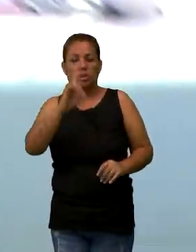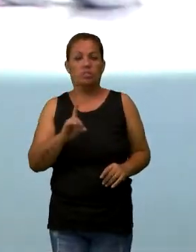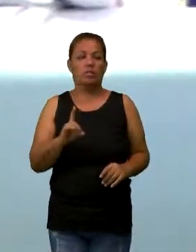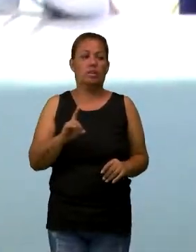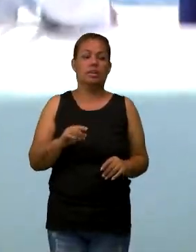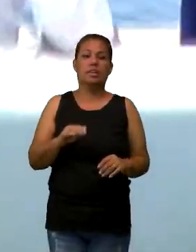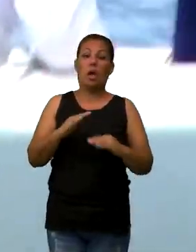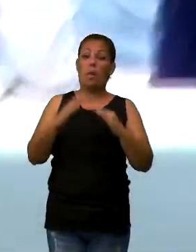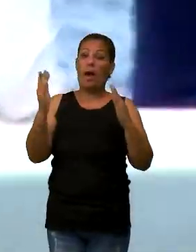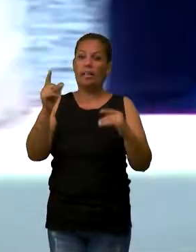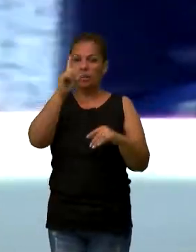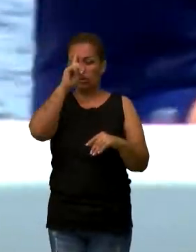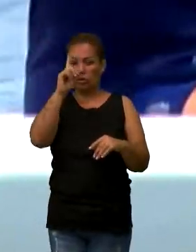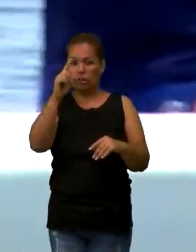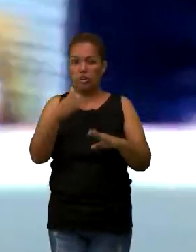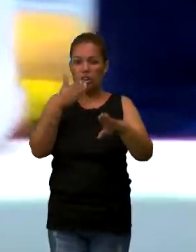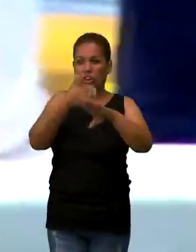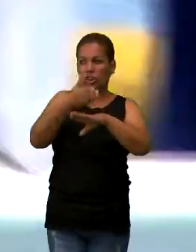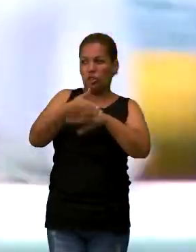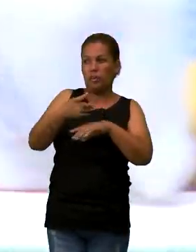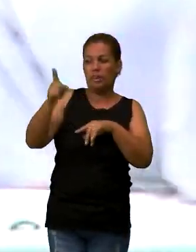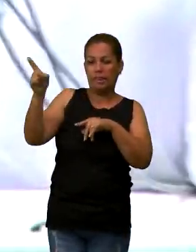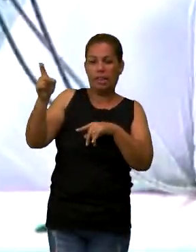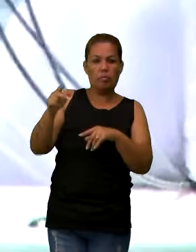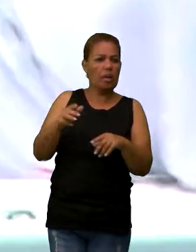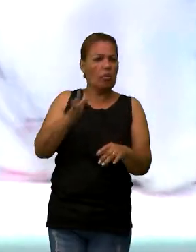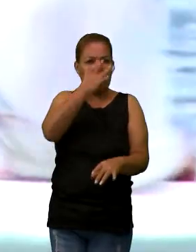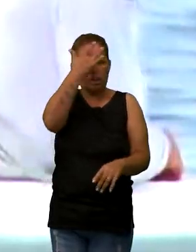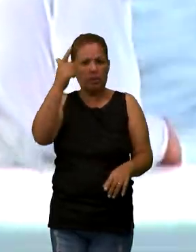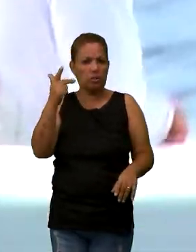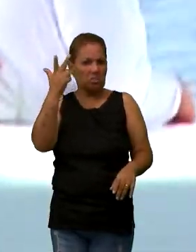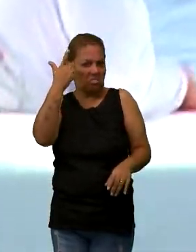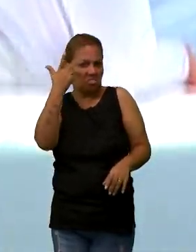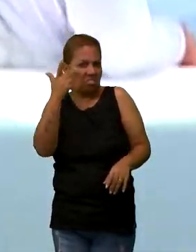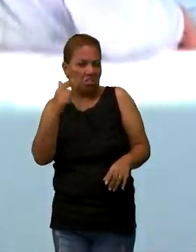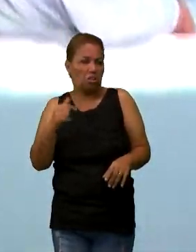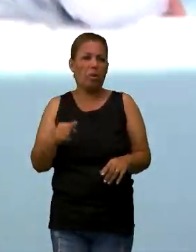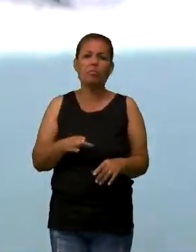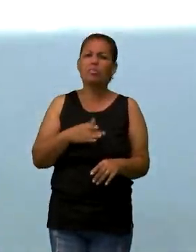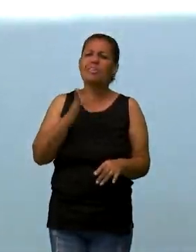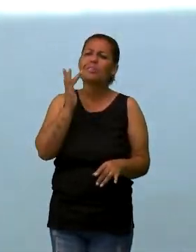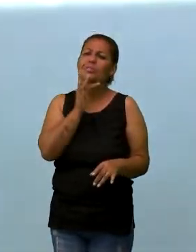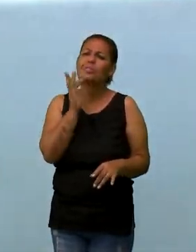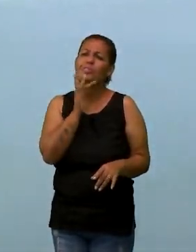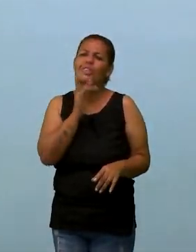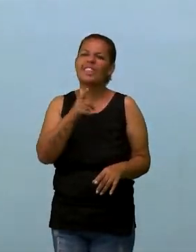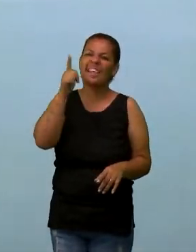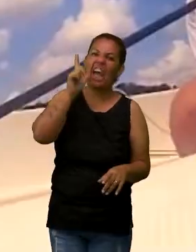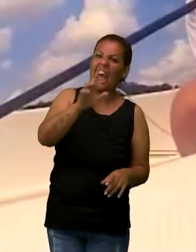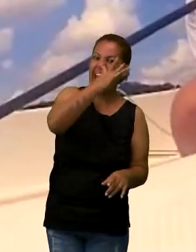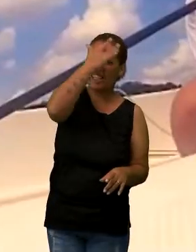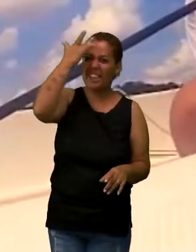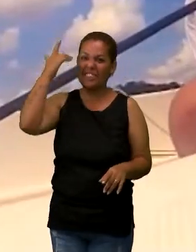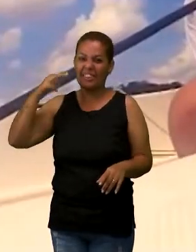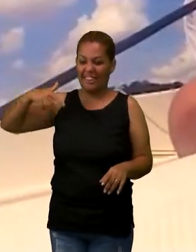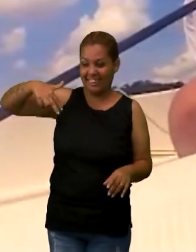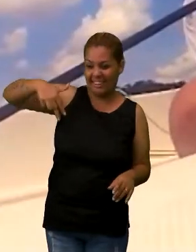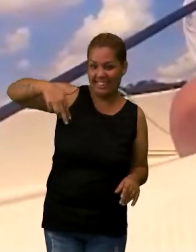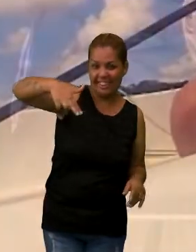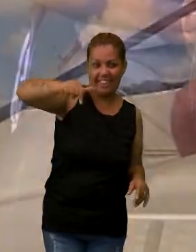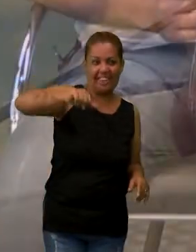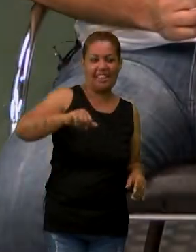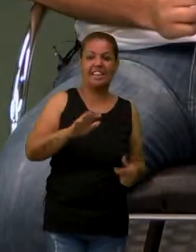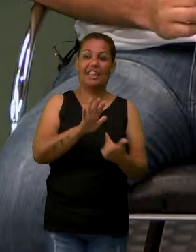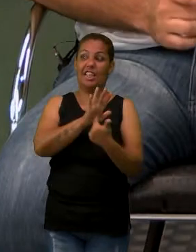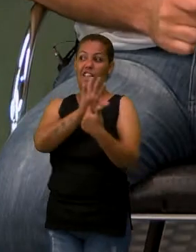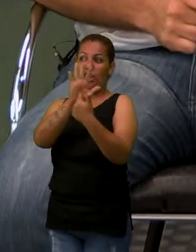mas no dia a dia a gente participar das regatas que tem agora piranga e é muito gostoso ganhar dele apareceu